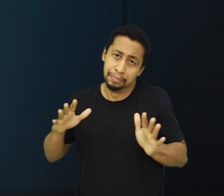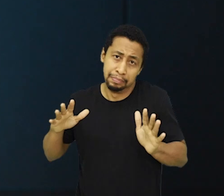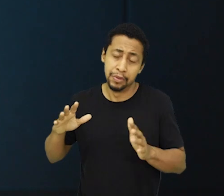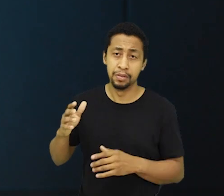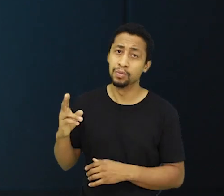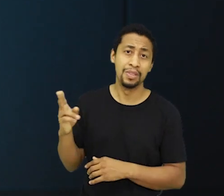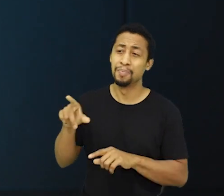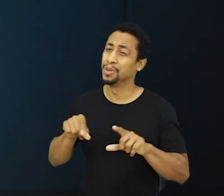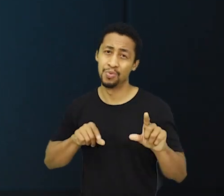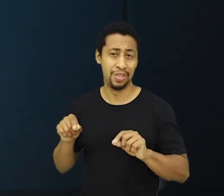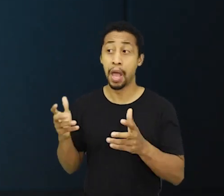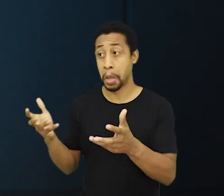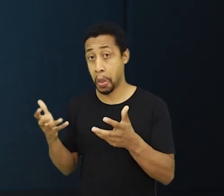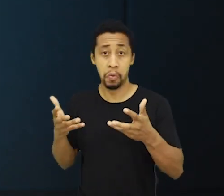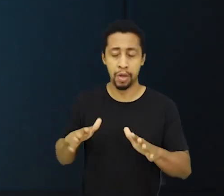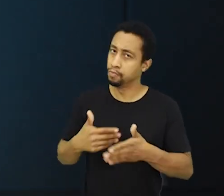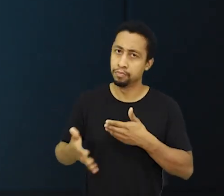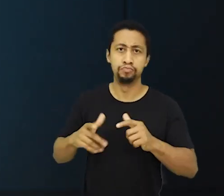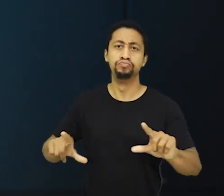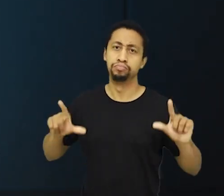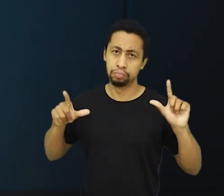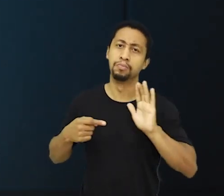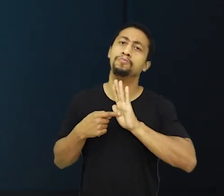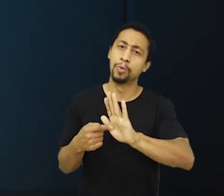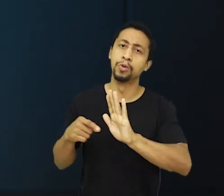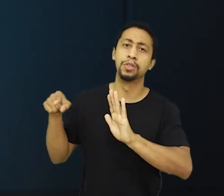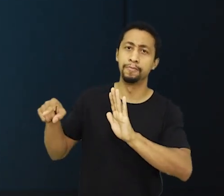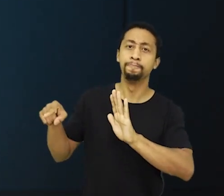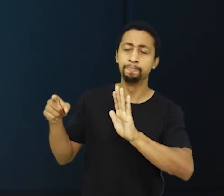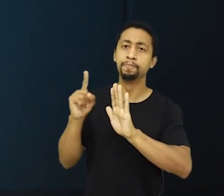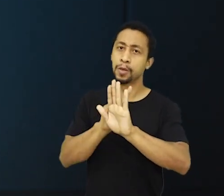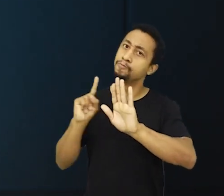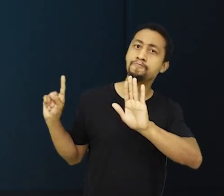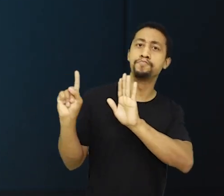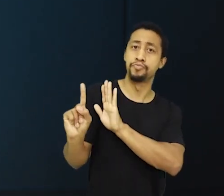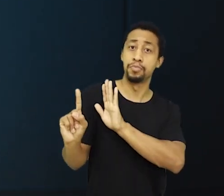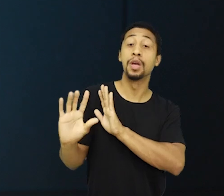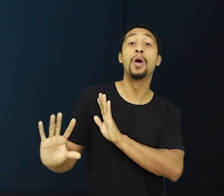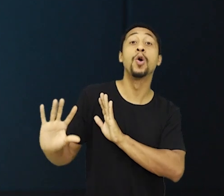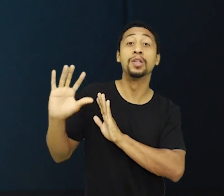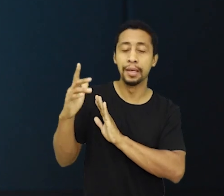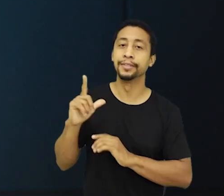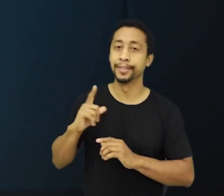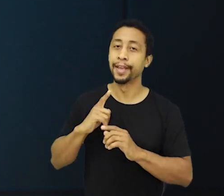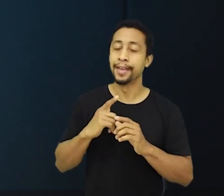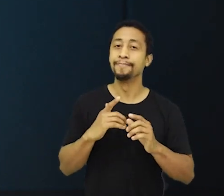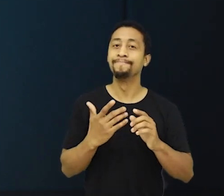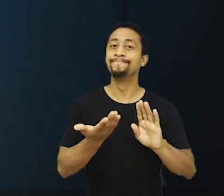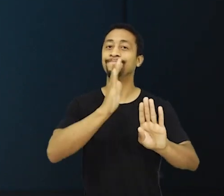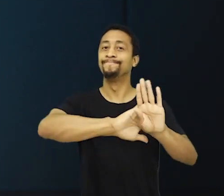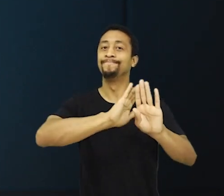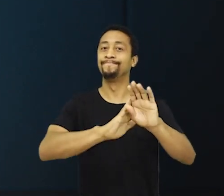que se torna um certo protagonista, provoca incômodos ciumentos